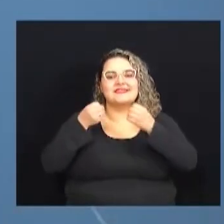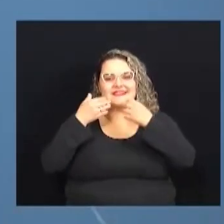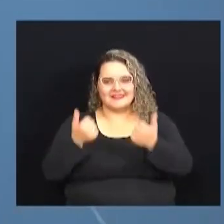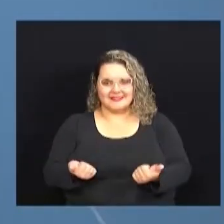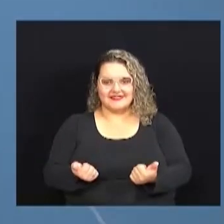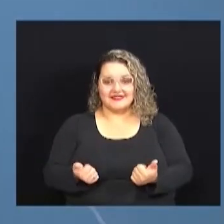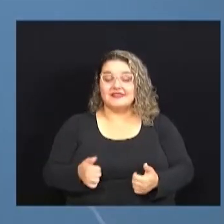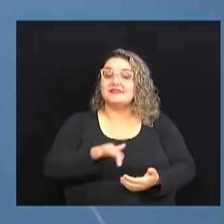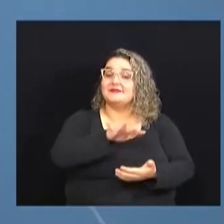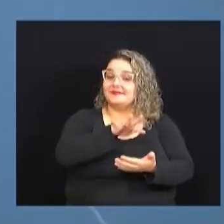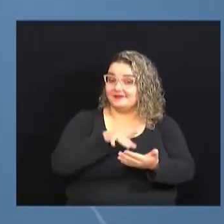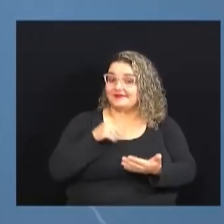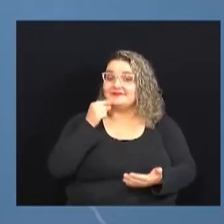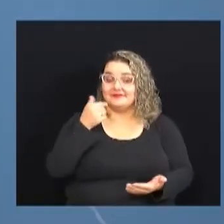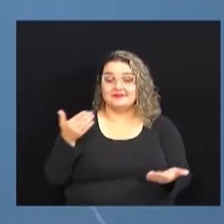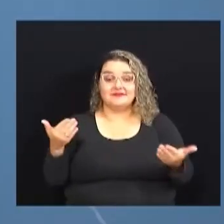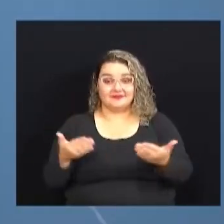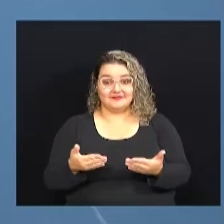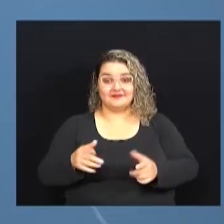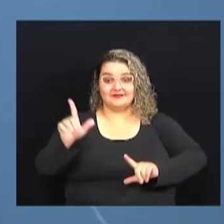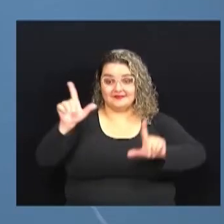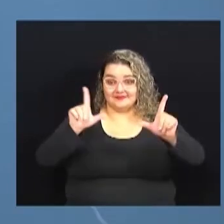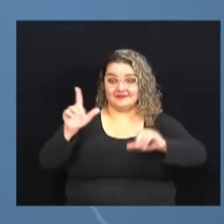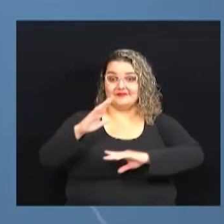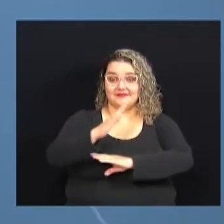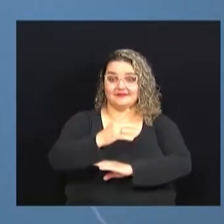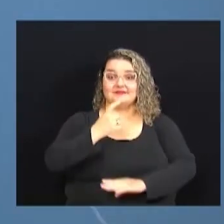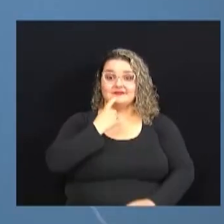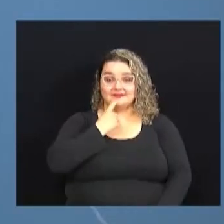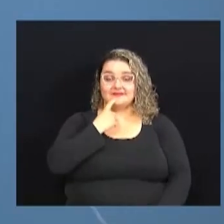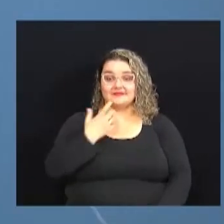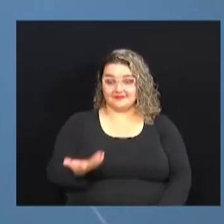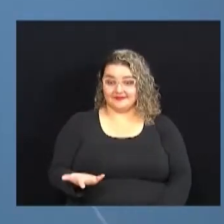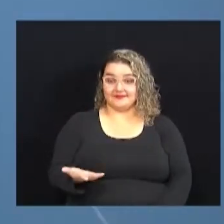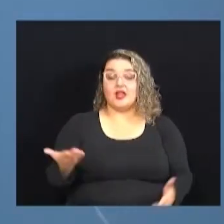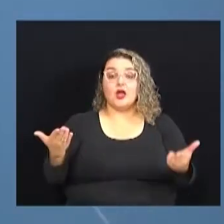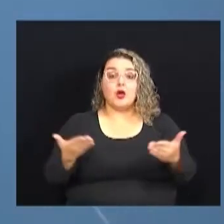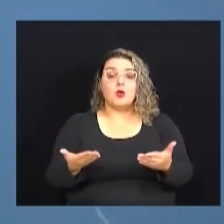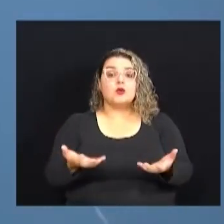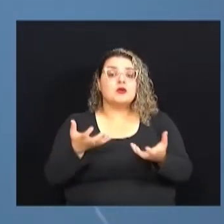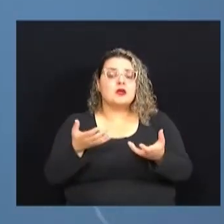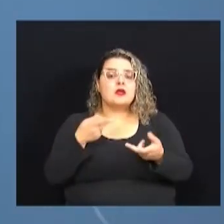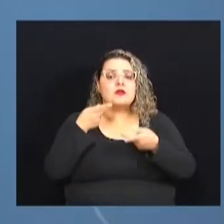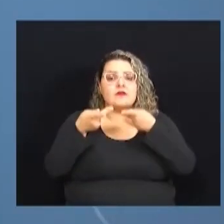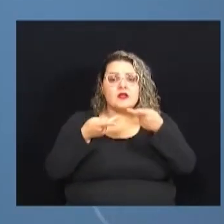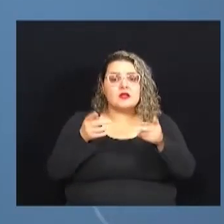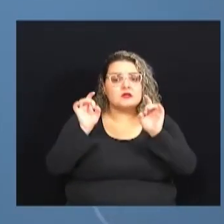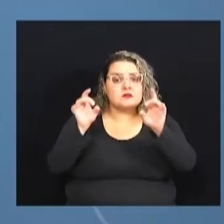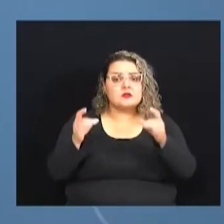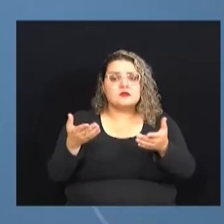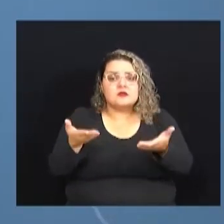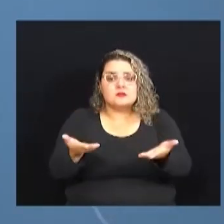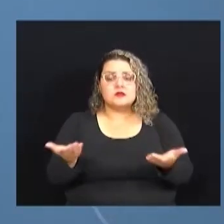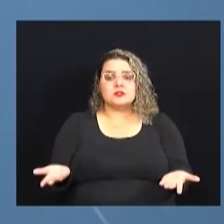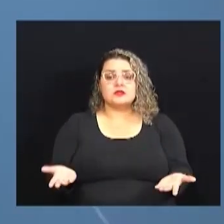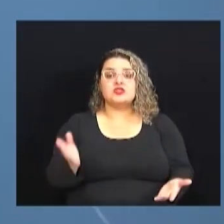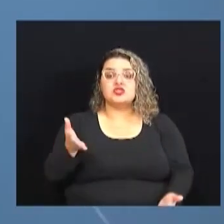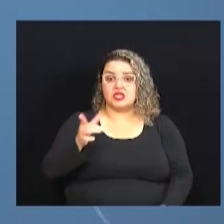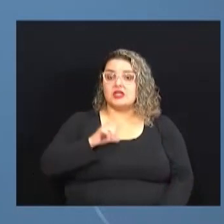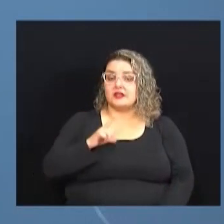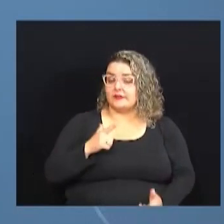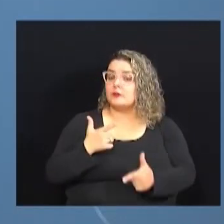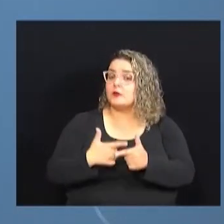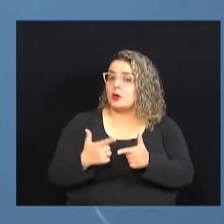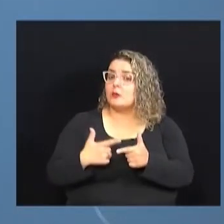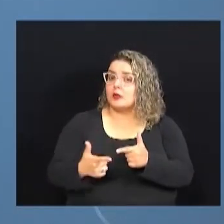Oi gente, tudo bom? Mais um Na Ponta do Lápis no ar, aqui na tela da TV Câmara Campinas. E hoje eu quero falar especialmente com você que já